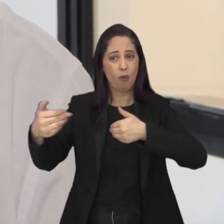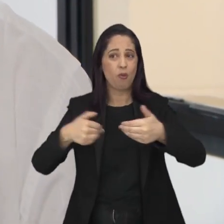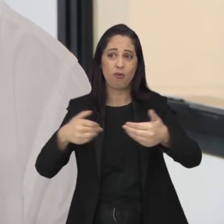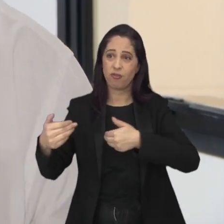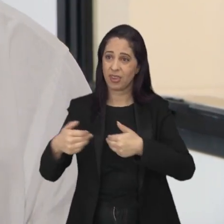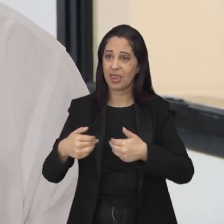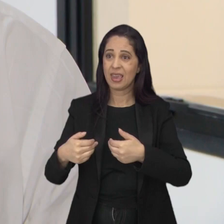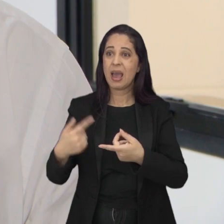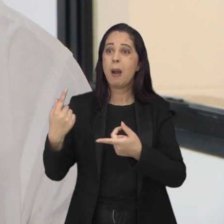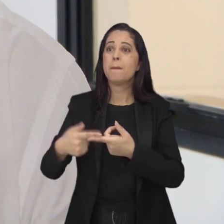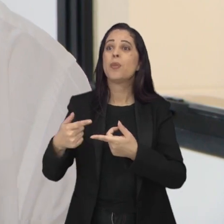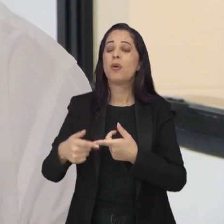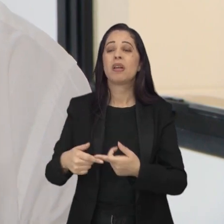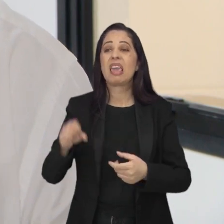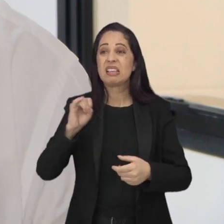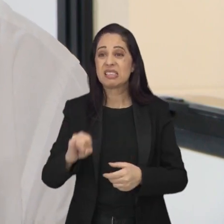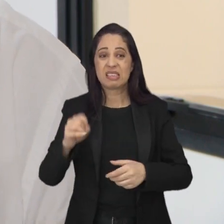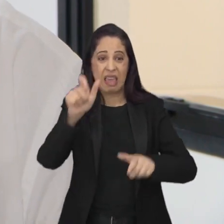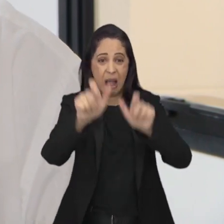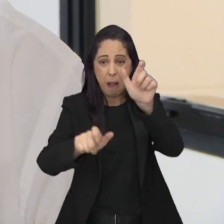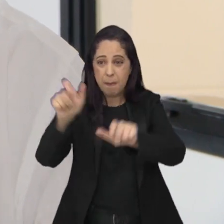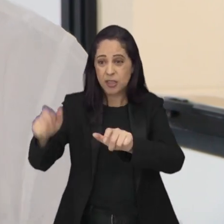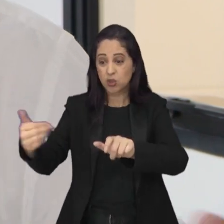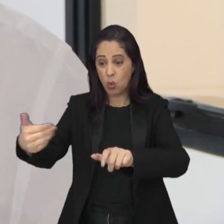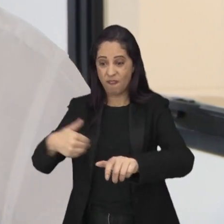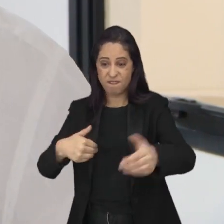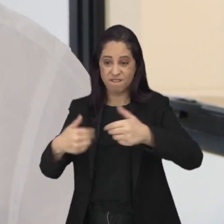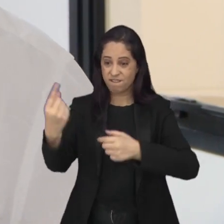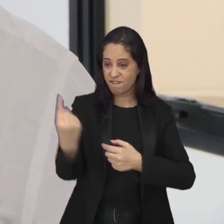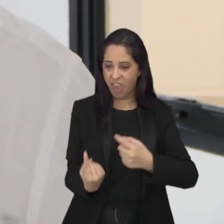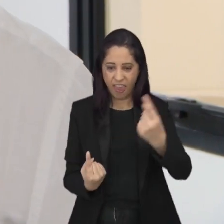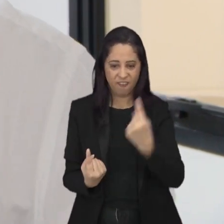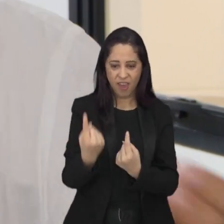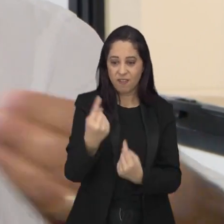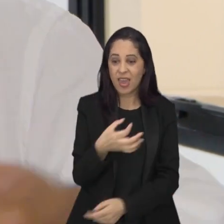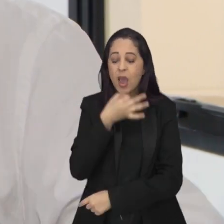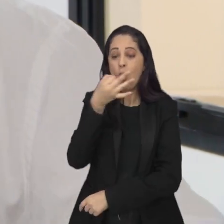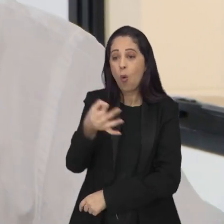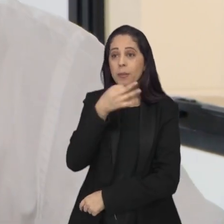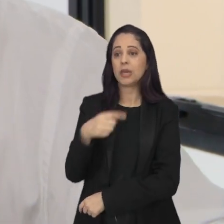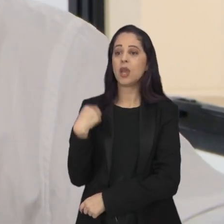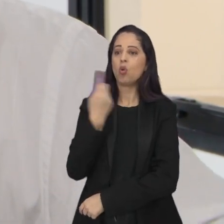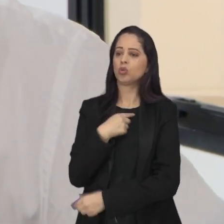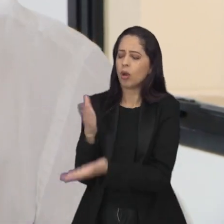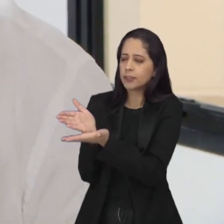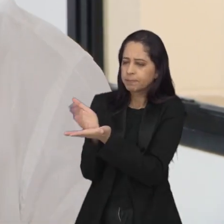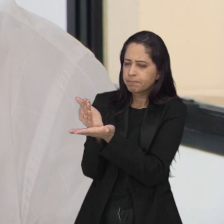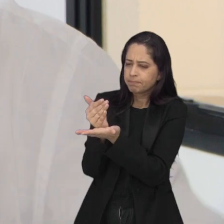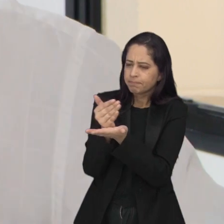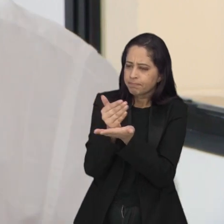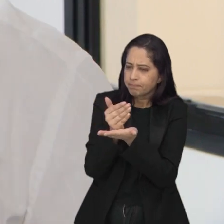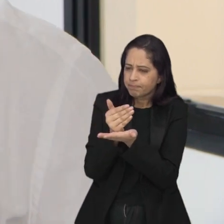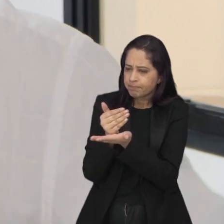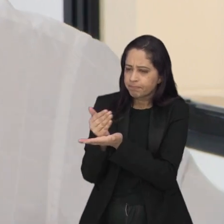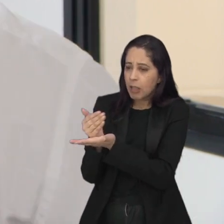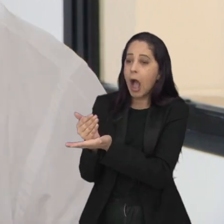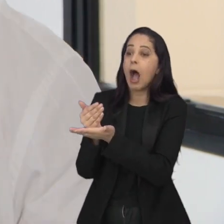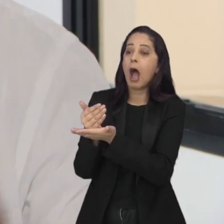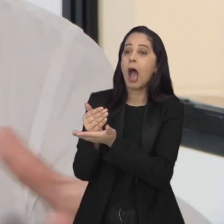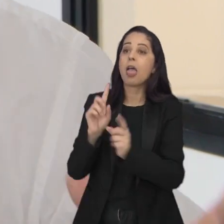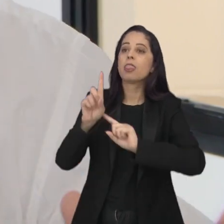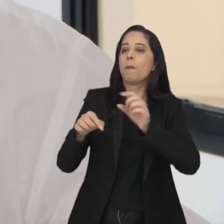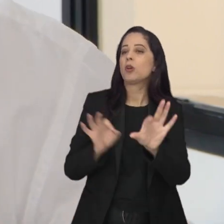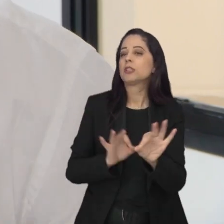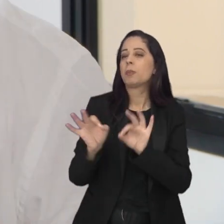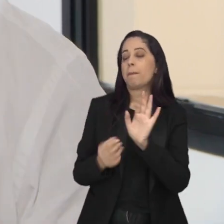participe, porque sugerindo benefícios, tendo demanda da população, que a Prefeitura, que a Câmara